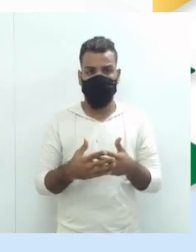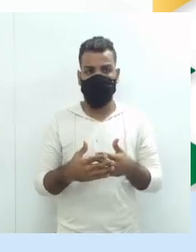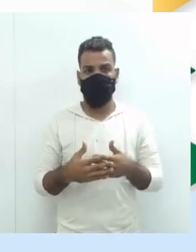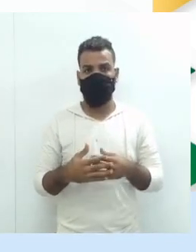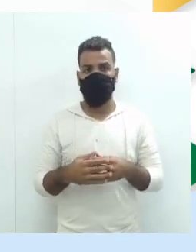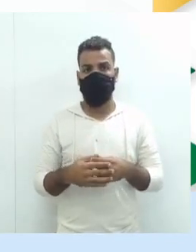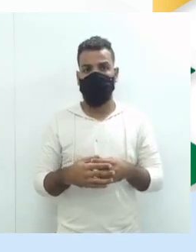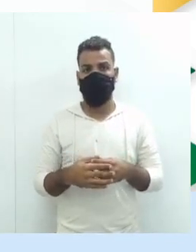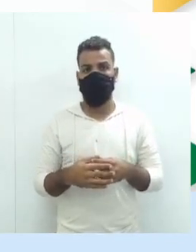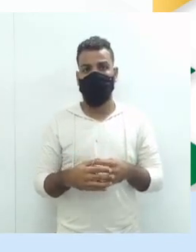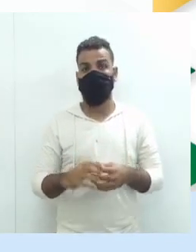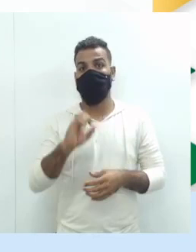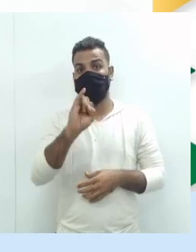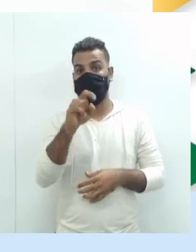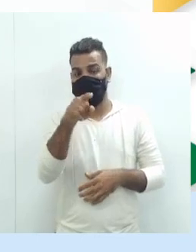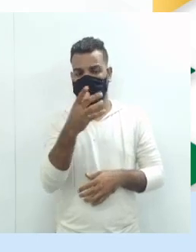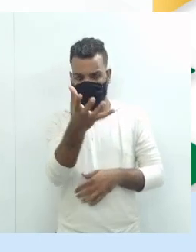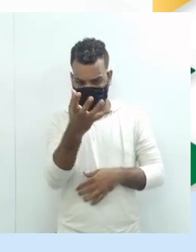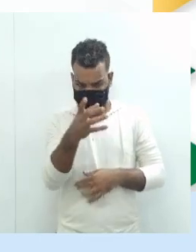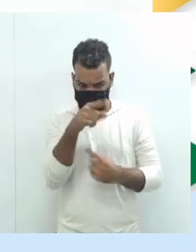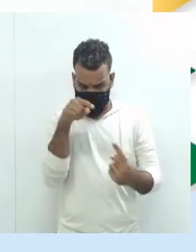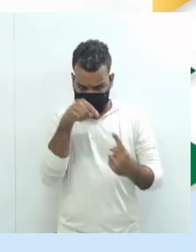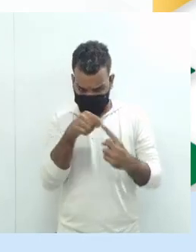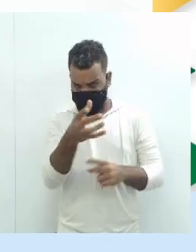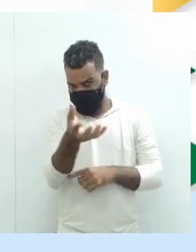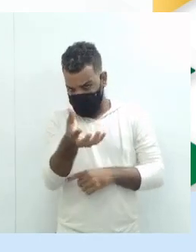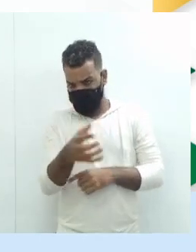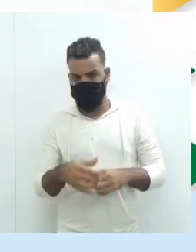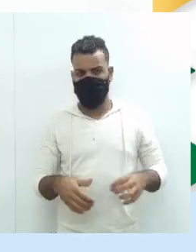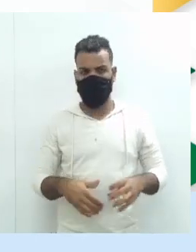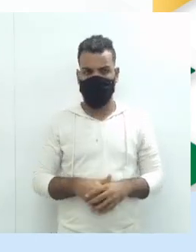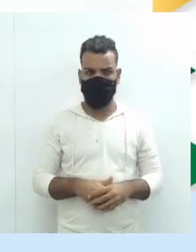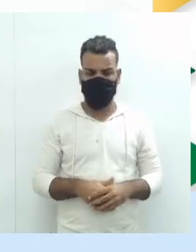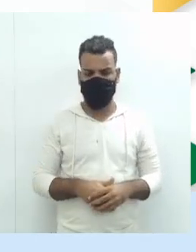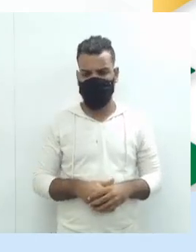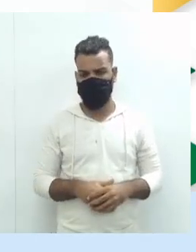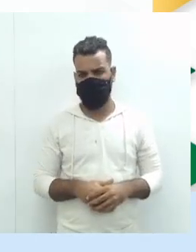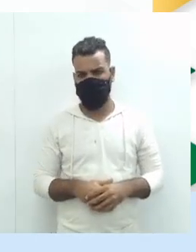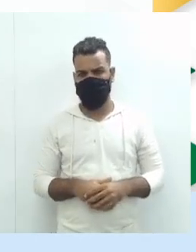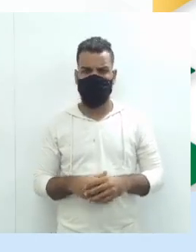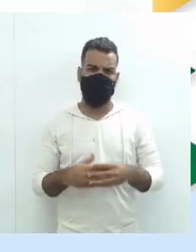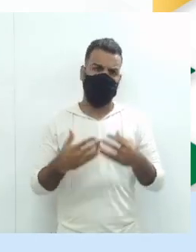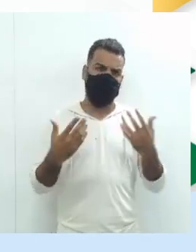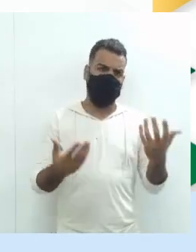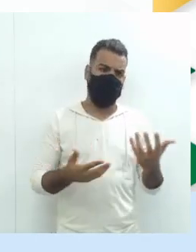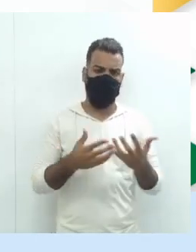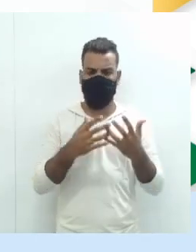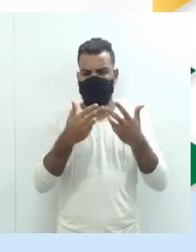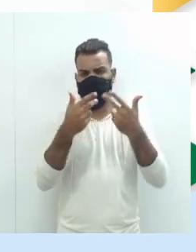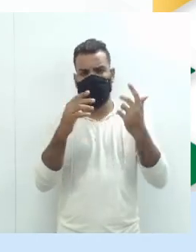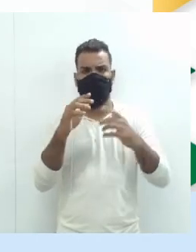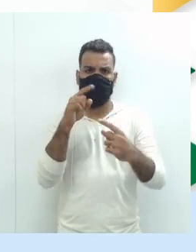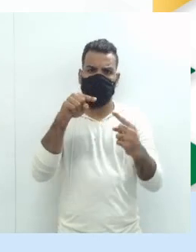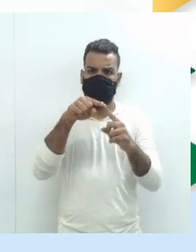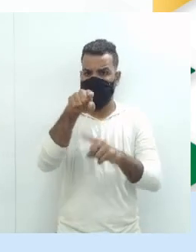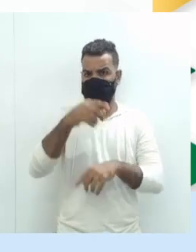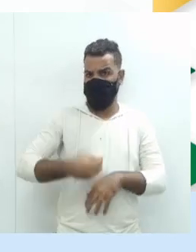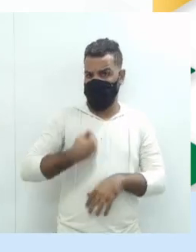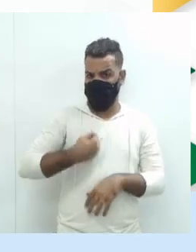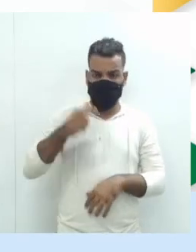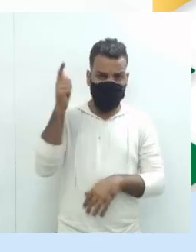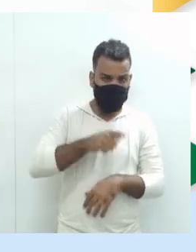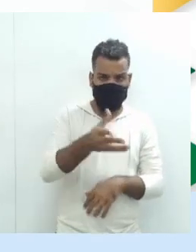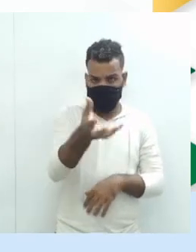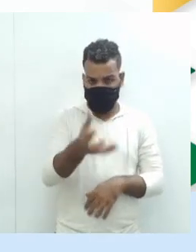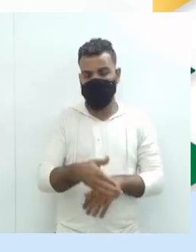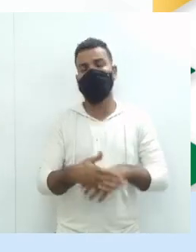se você quer chegar em um objetivo, se você quer atingir um ponto final aí, né, você tem alguma finalidade na sua vida,